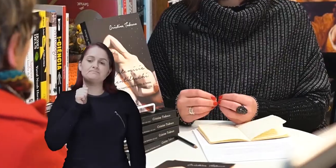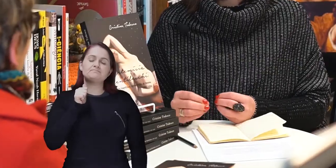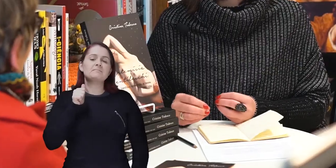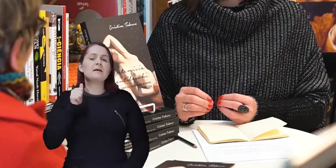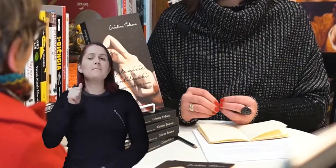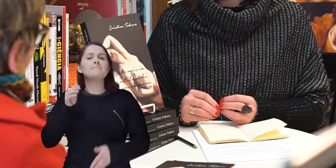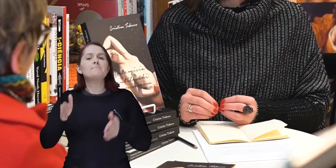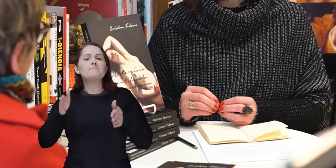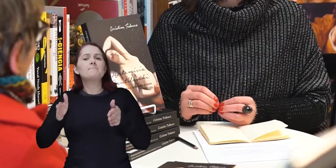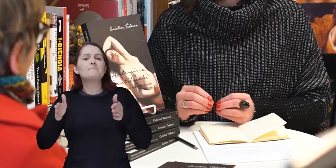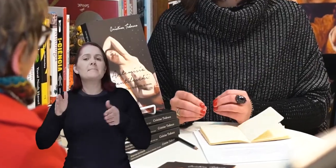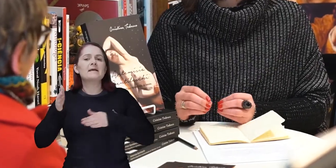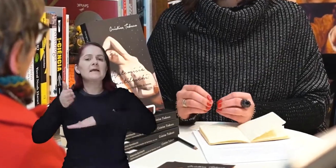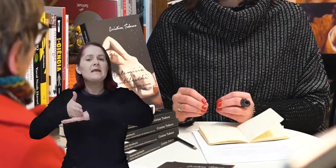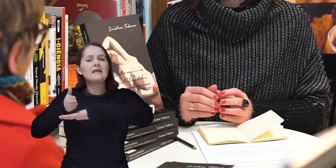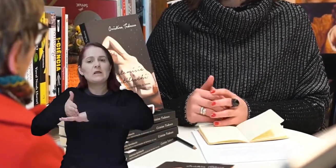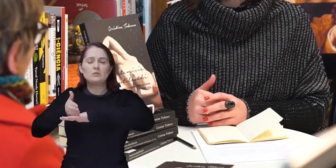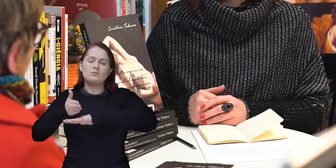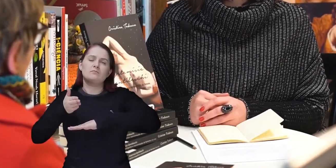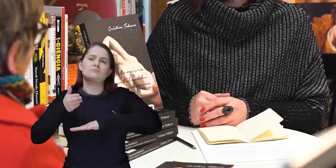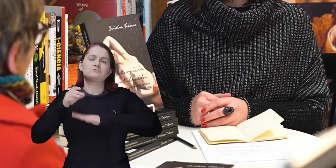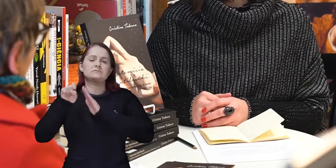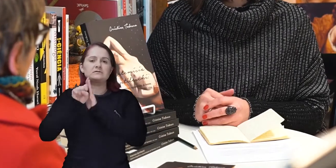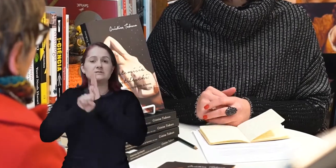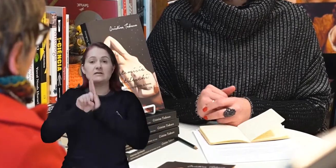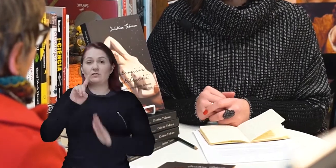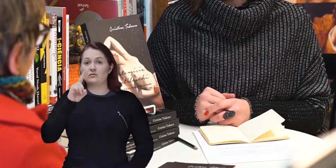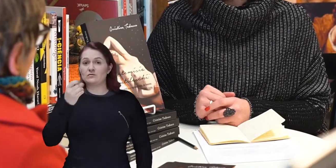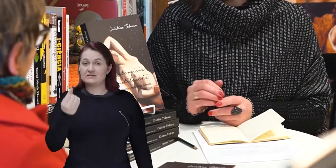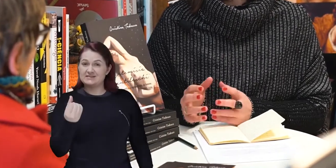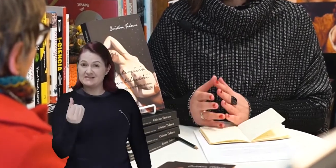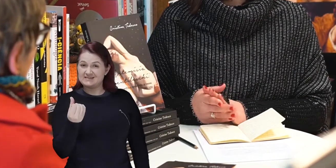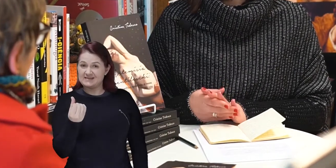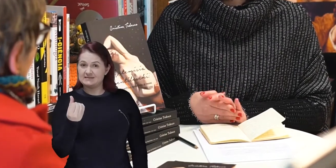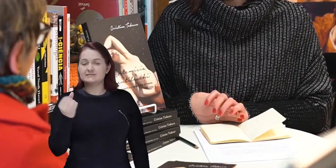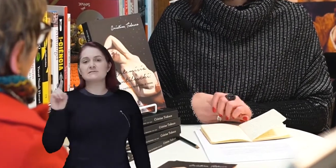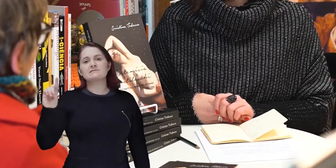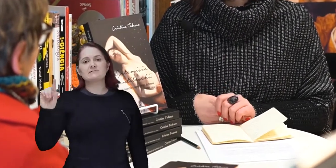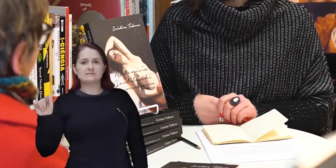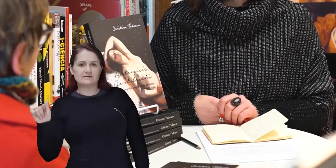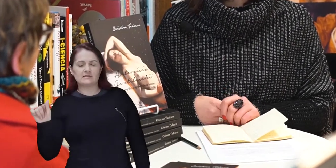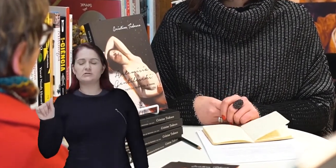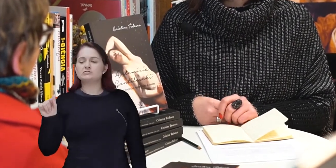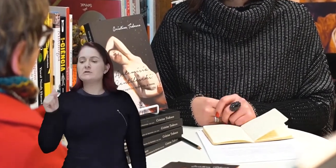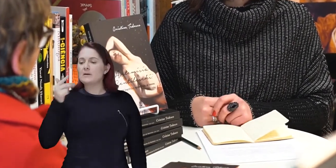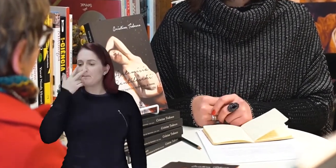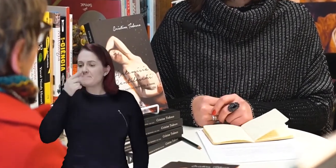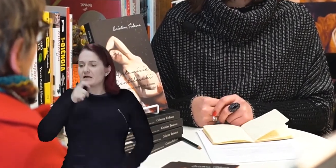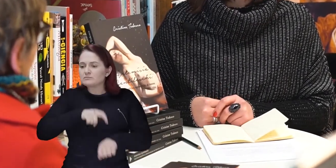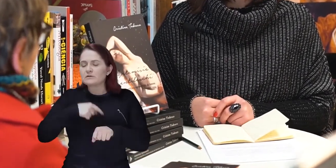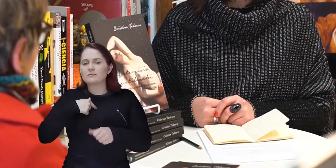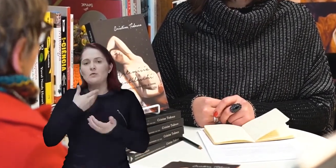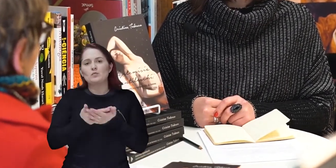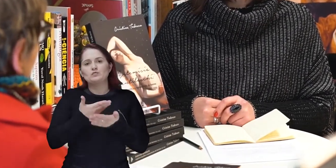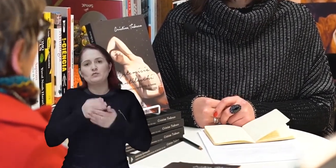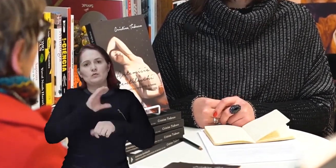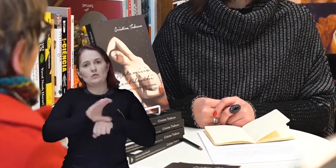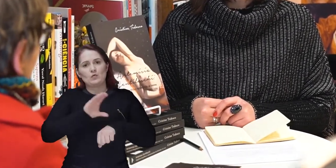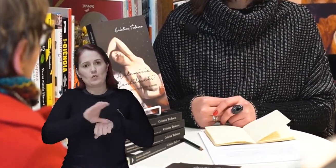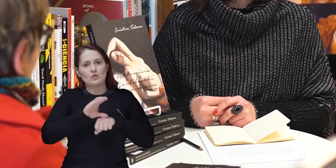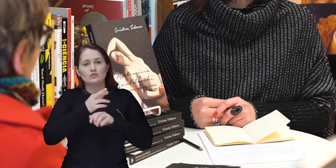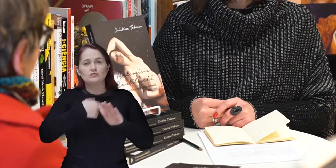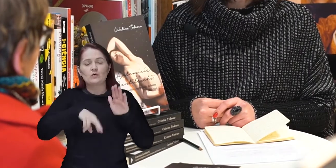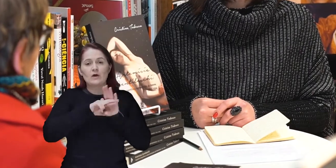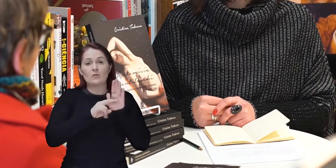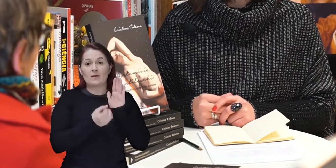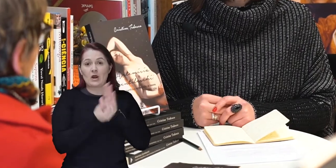que compreende o século entre o 16 e o 17. Então, nesse mesmo período, eu fazia um curso de restauração de obras raras no ateliê do